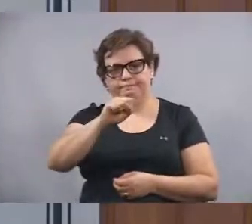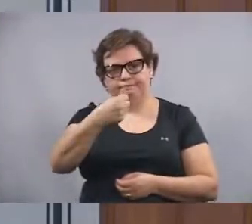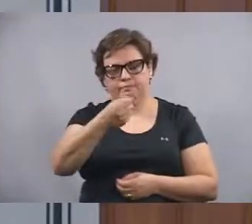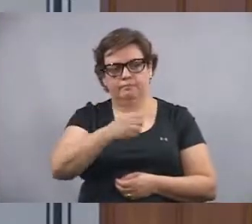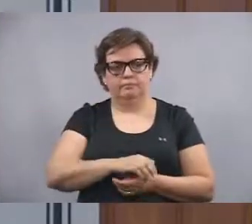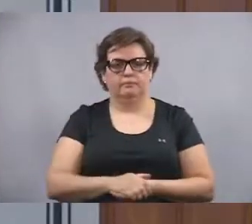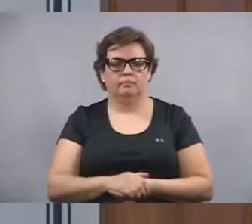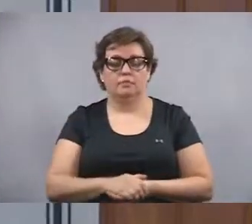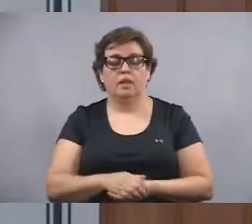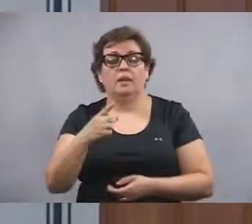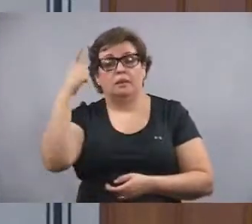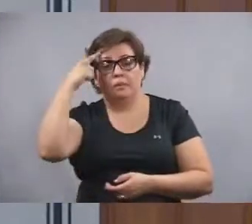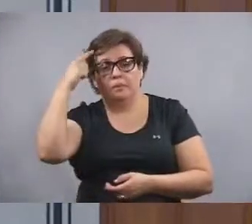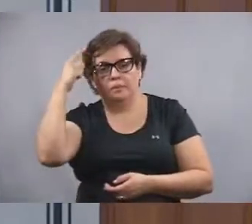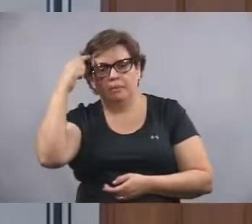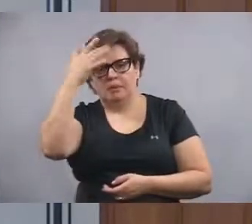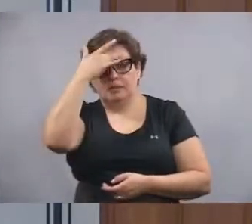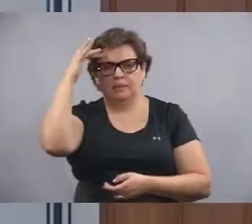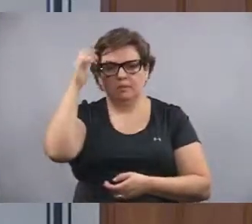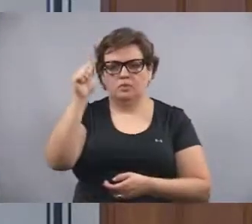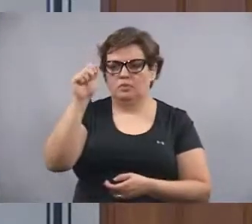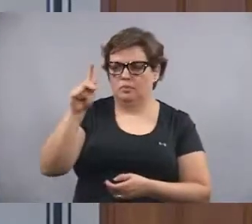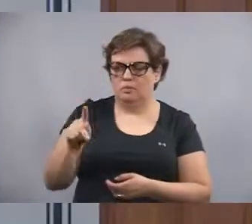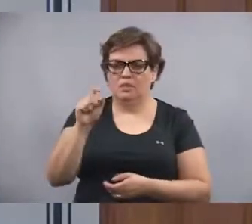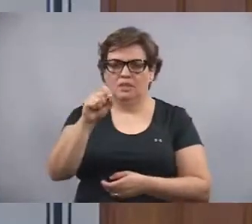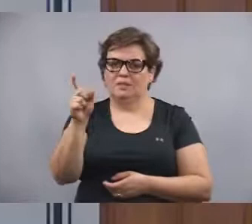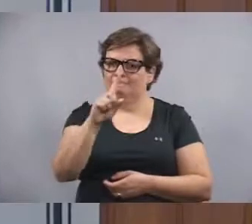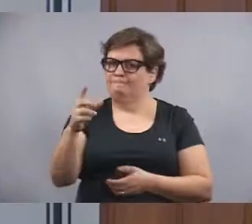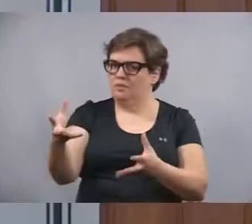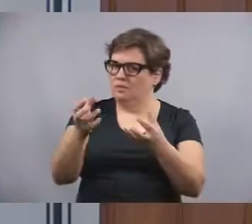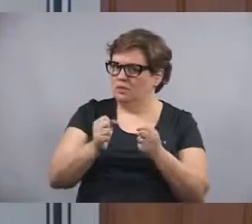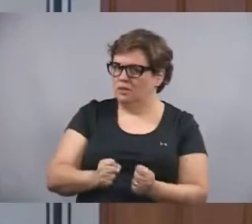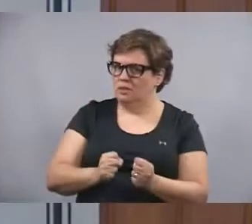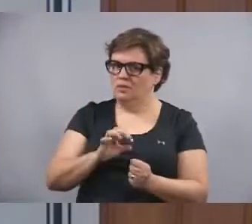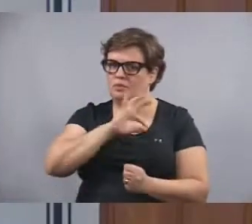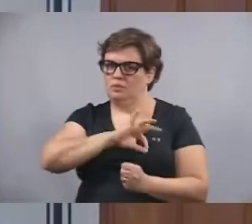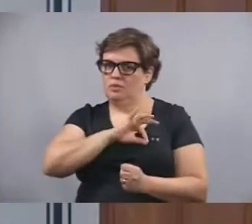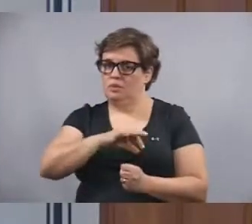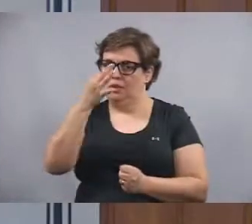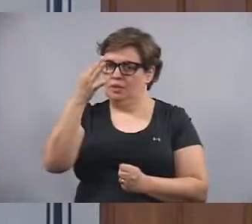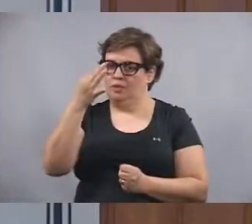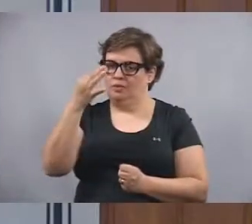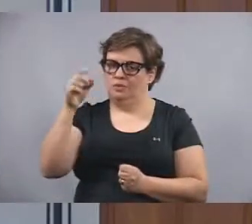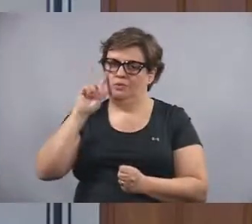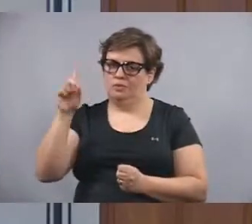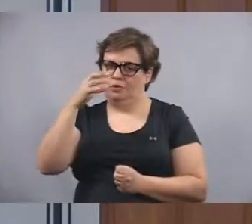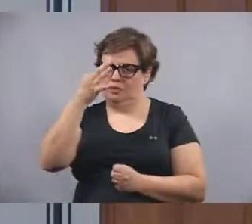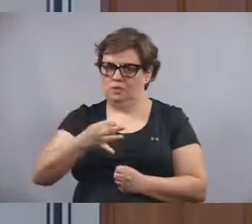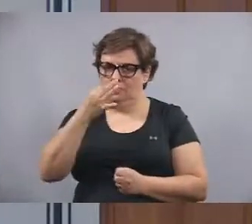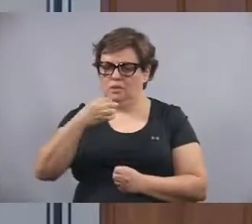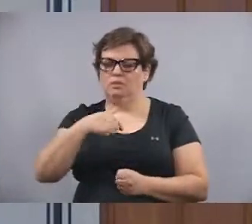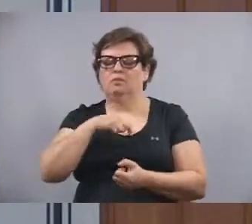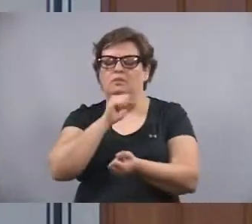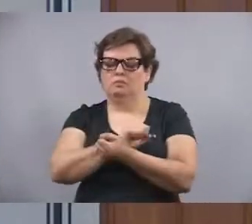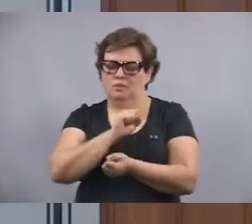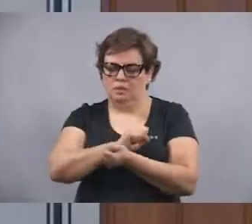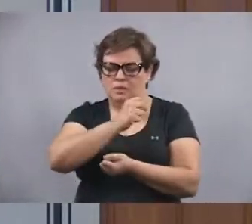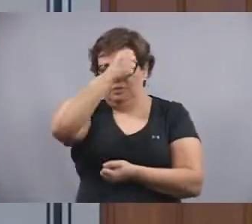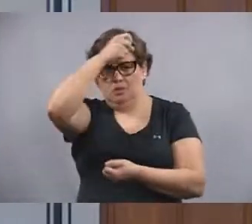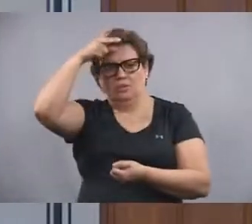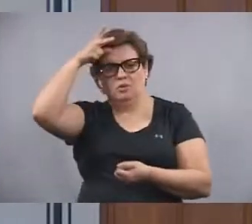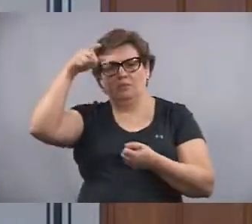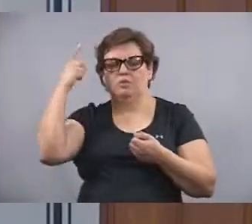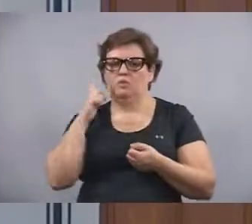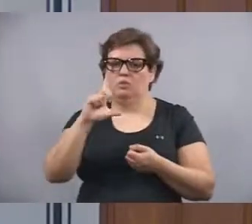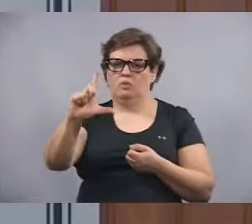no dia, no quinto dia, que eu espero muito no prefeito Daniel que consiga colocar em ordem. Eu